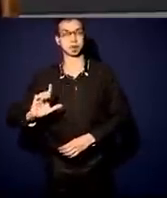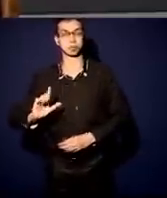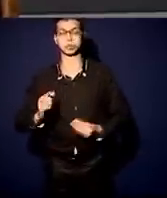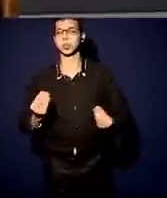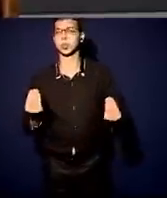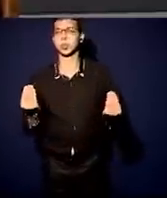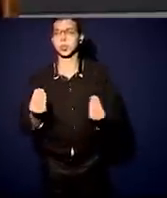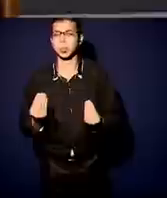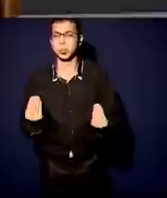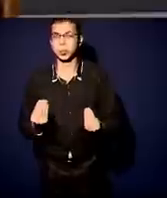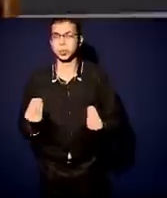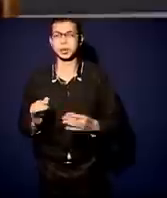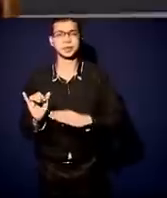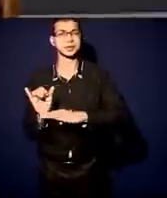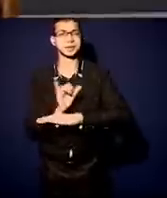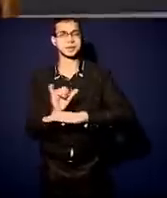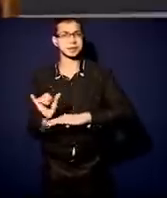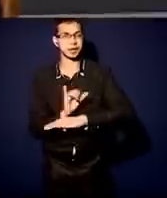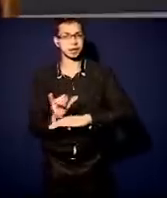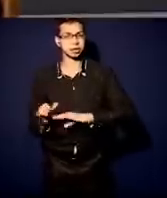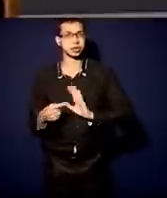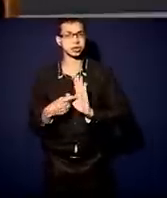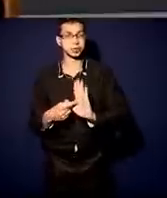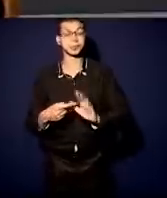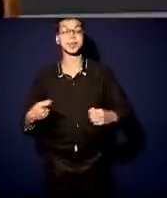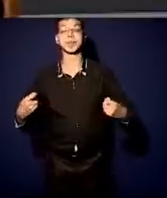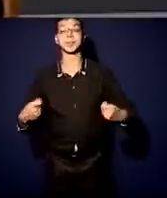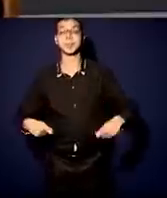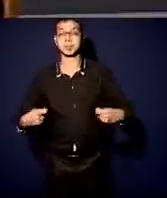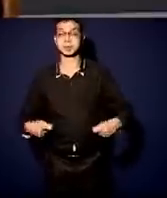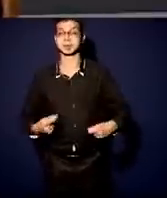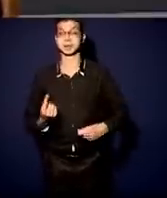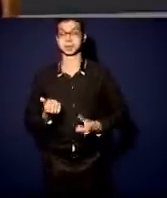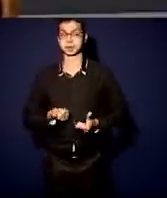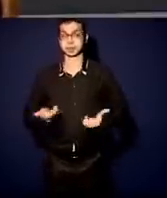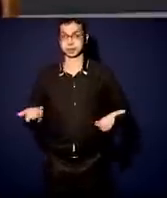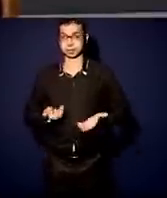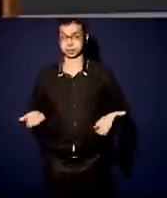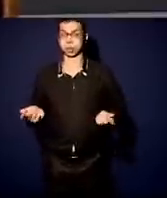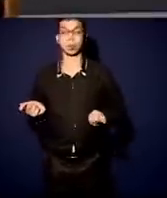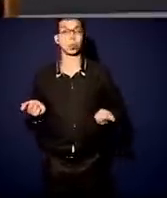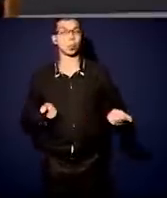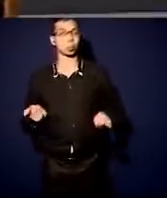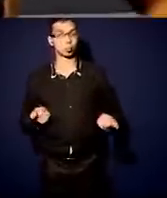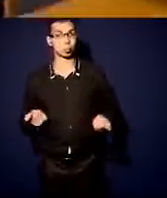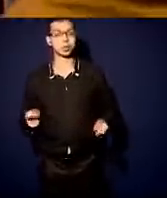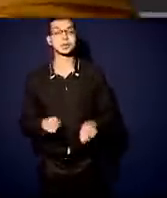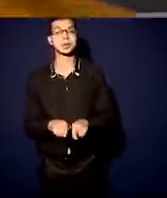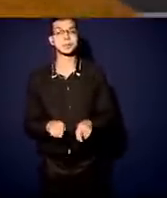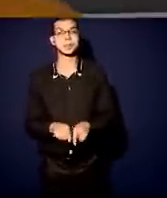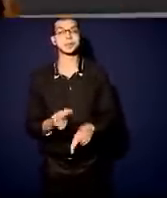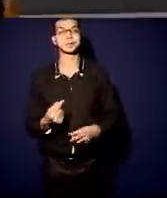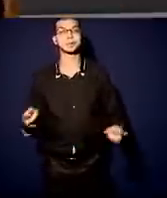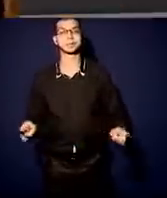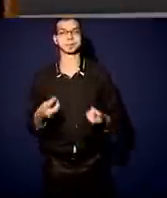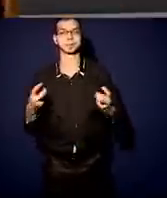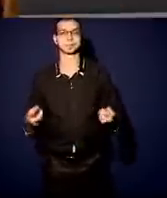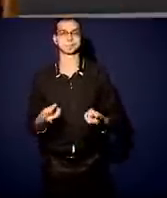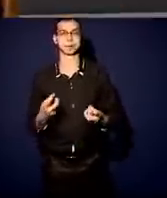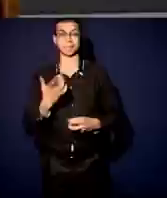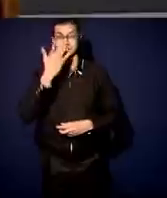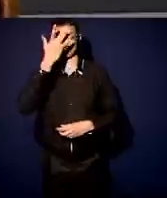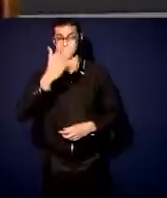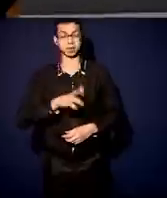vai envolver necessariamente alguma medida de controle de gasto e alguma algo do lado da arrecadação de receita que não é fácil